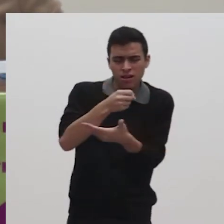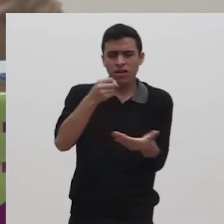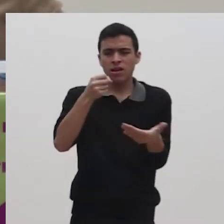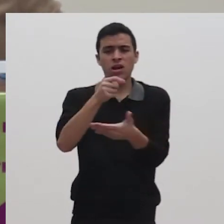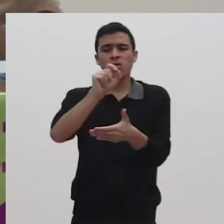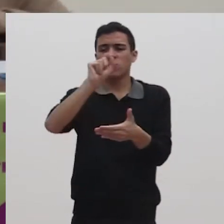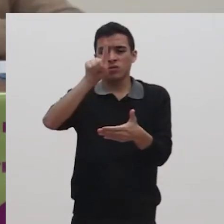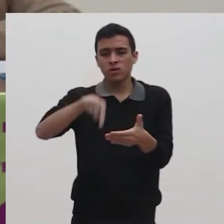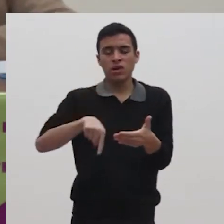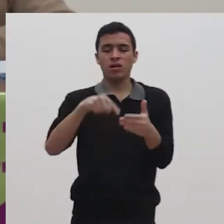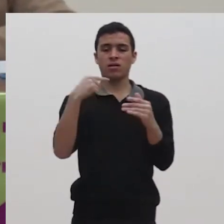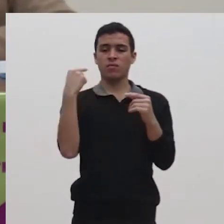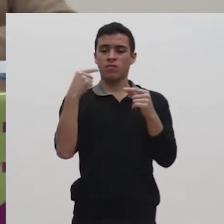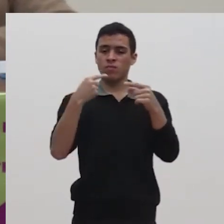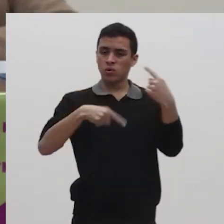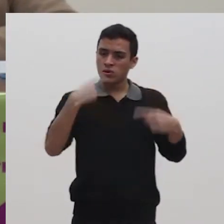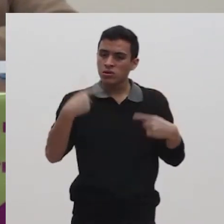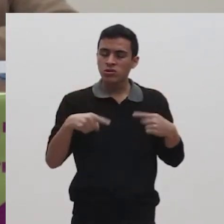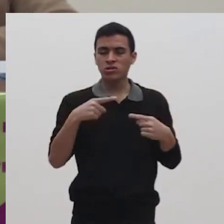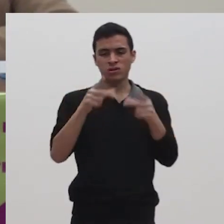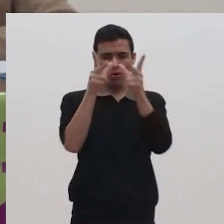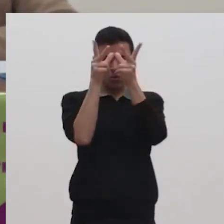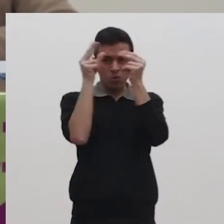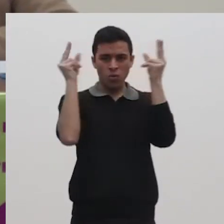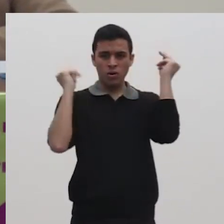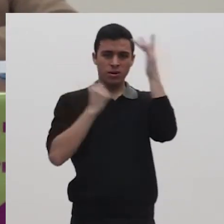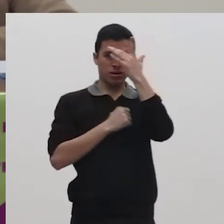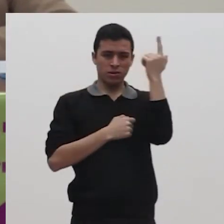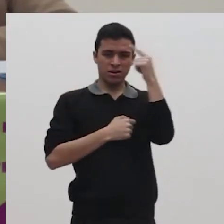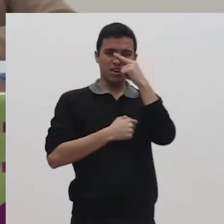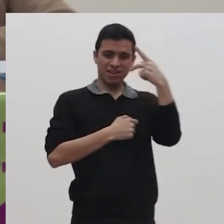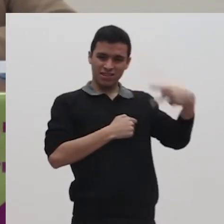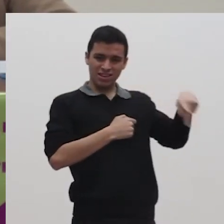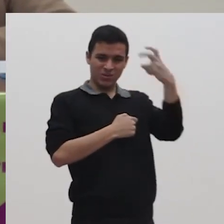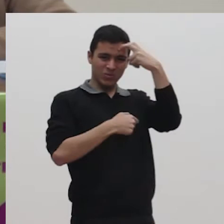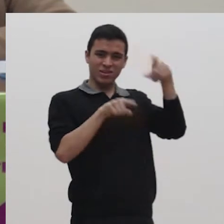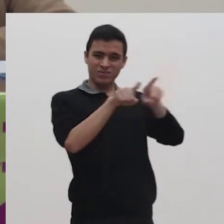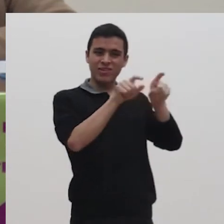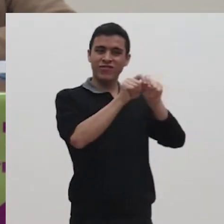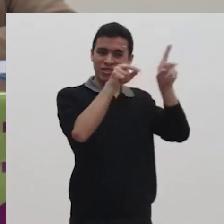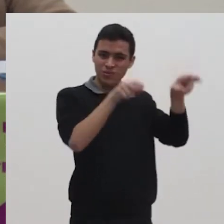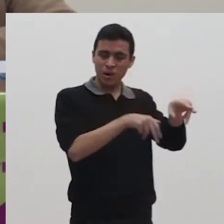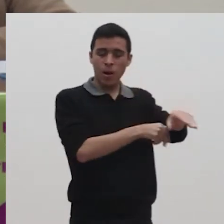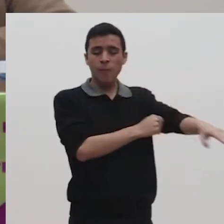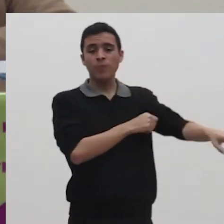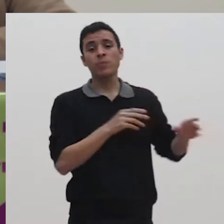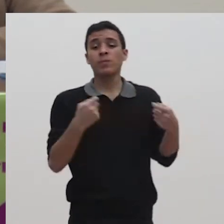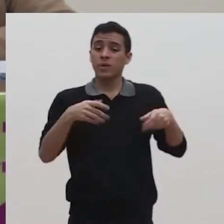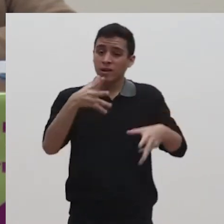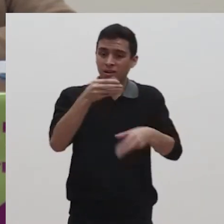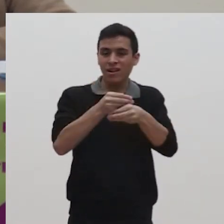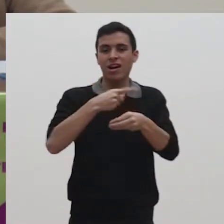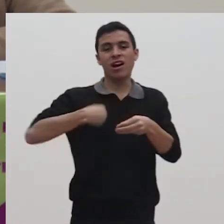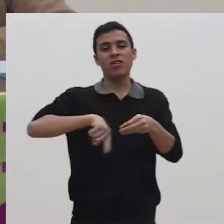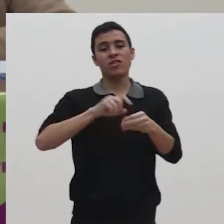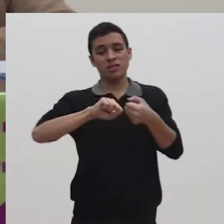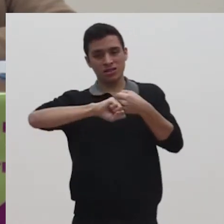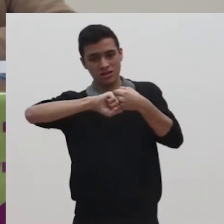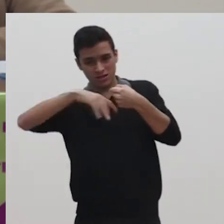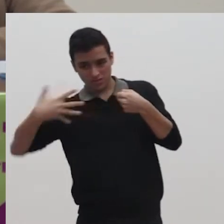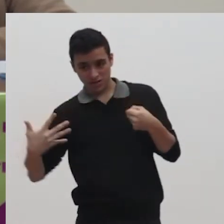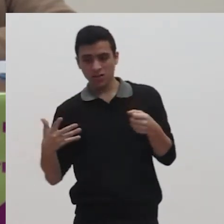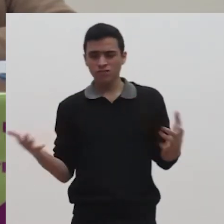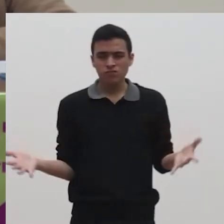a ágora dos gregos, né? Eu acho que nós temos que buscar incrementar a nossa democracia